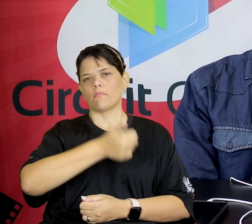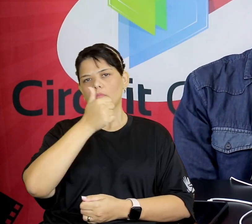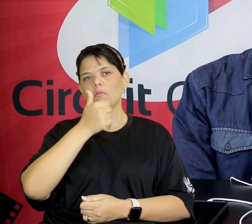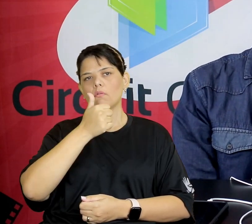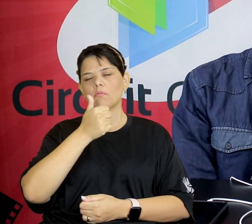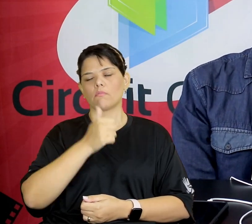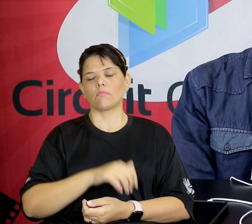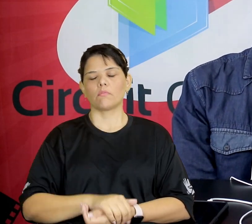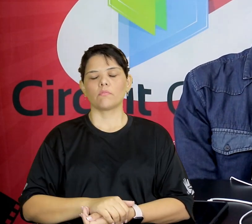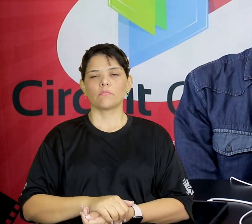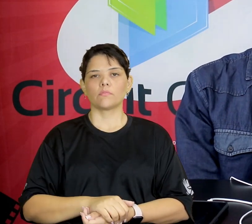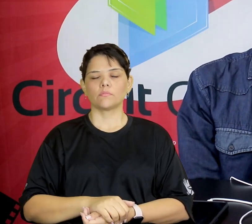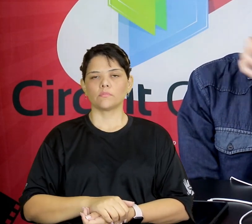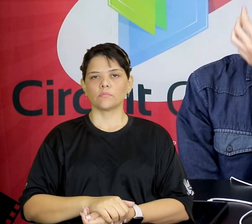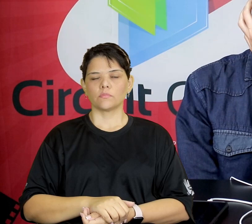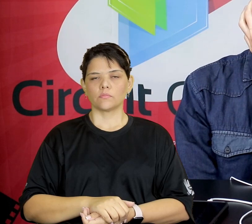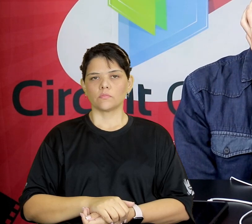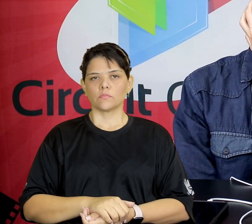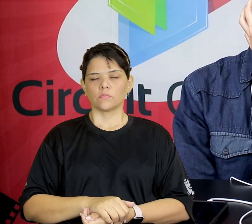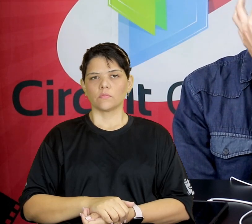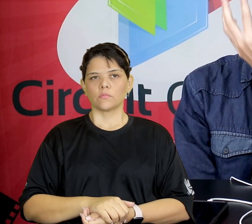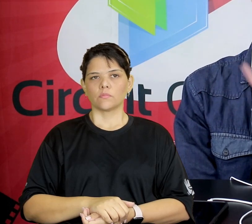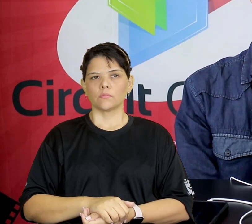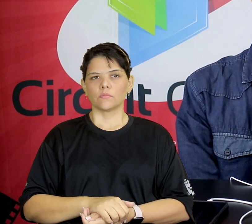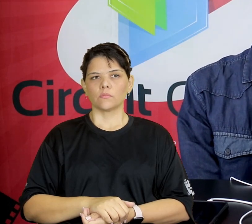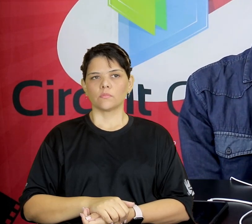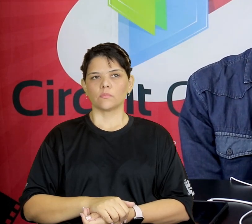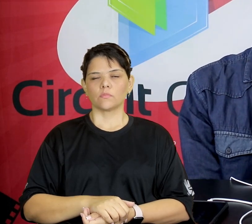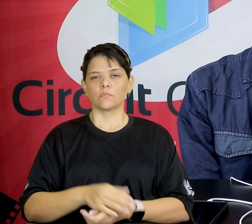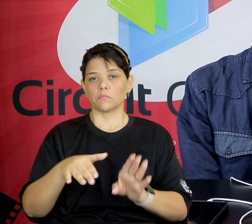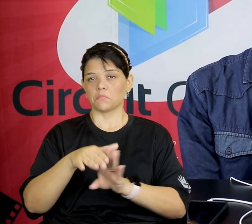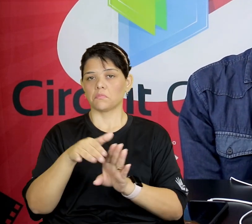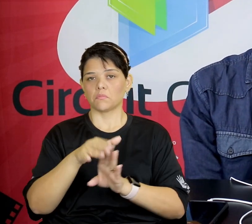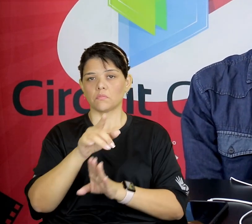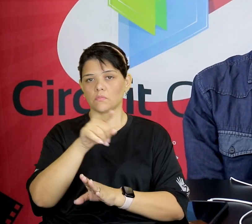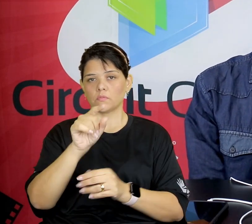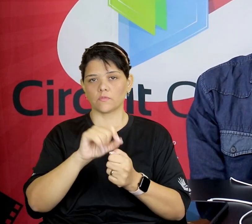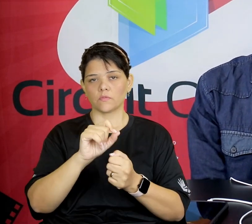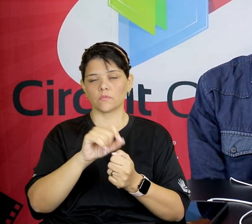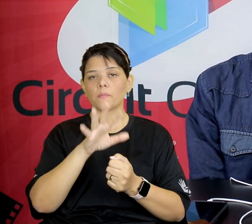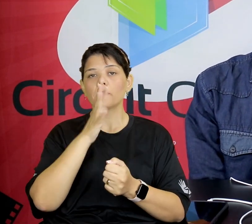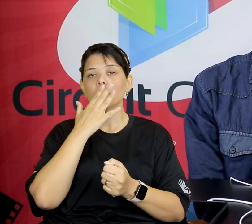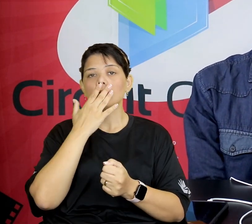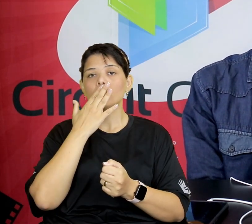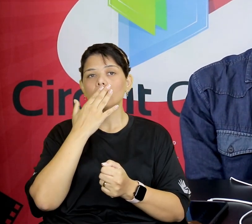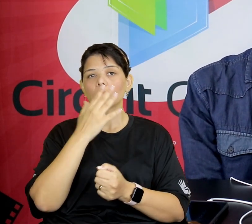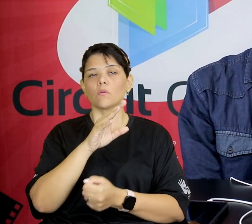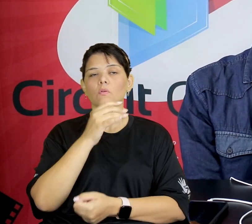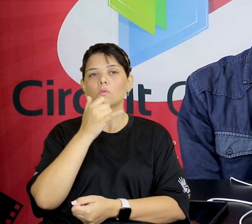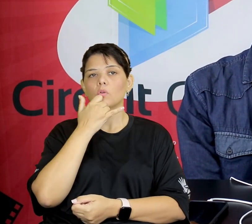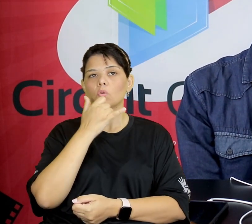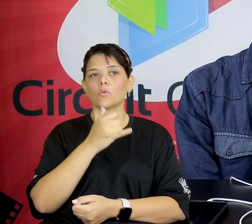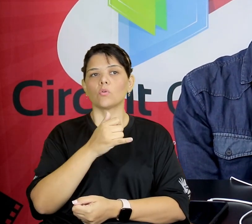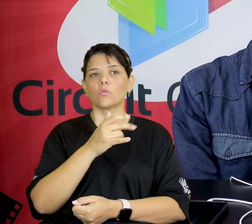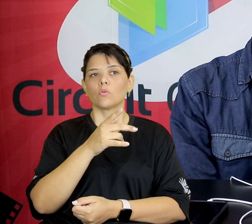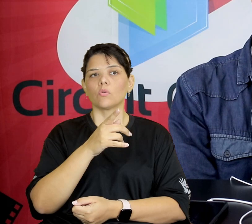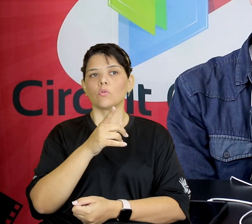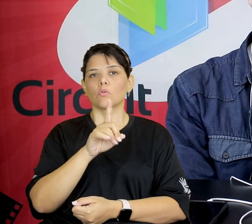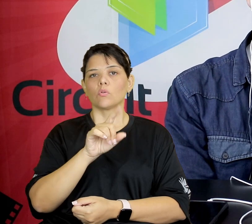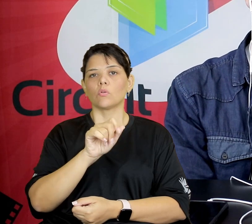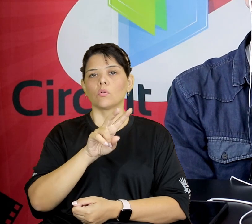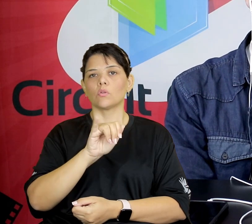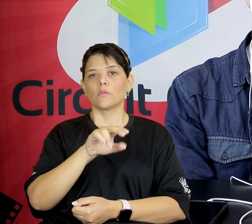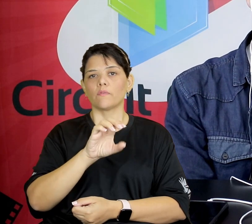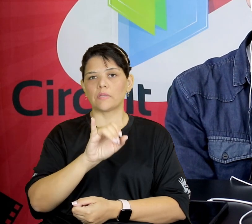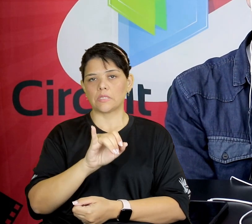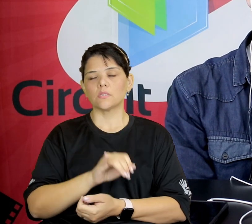colorir. Então, eu super recomendo o DaVinci para coloração. Não, o DaVinci não funciona no celular.